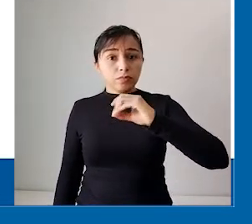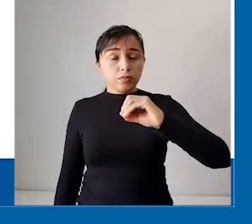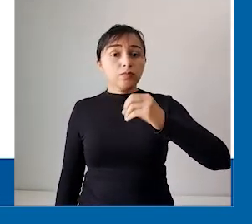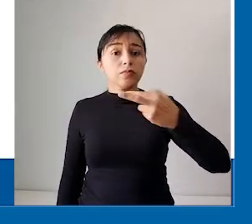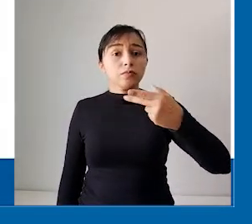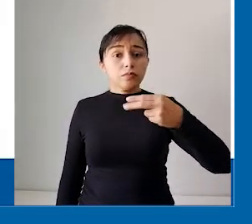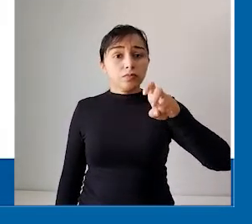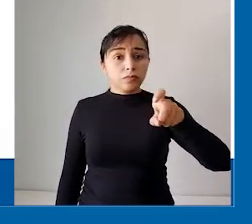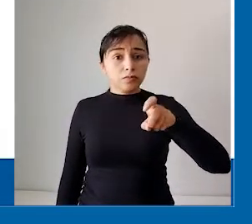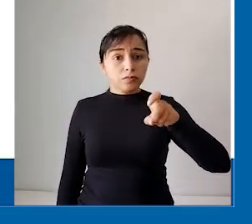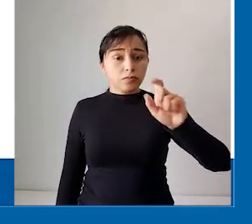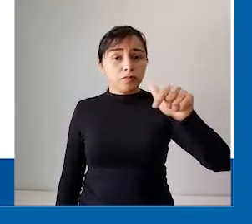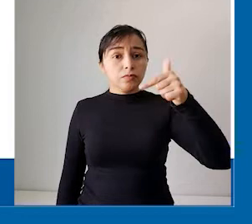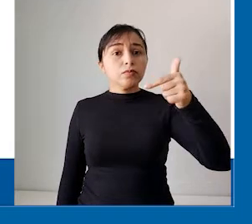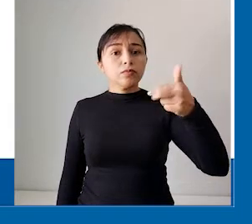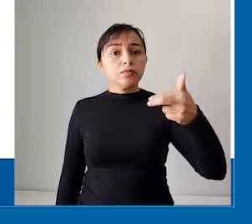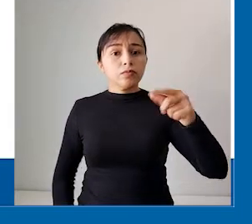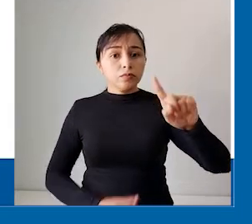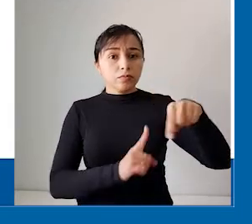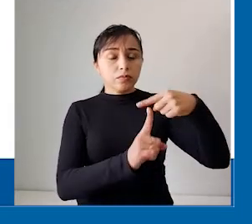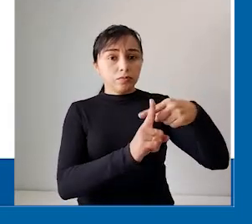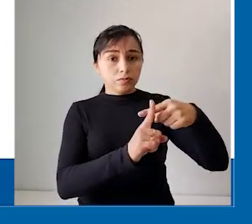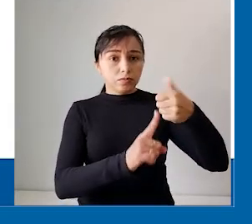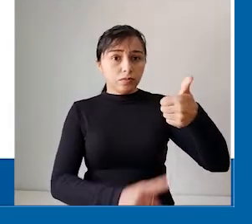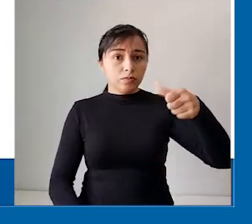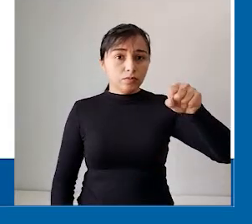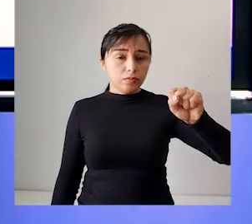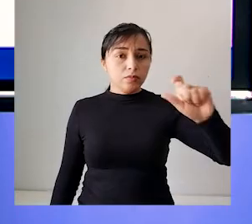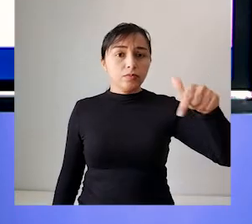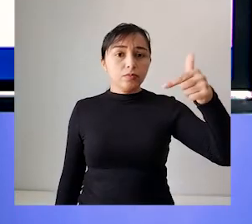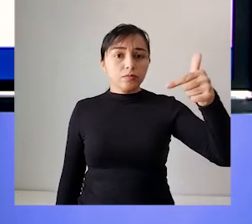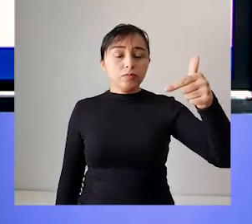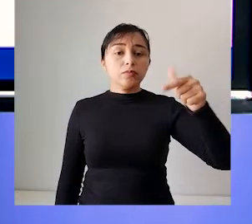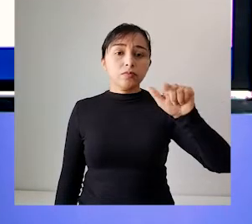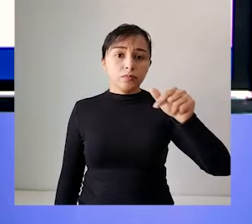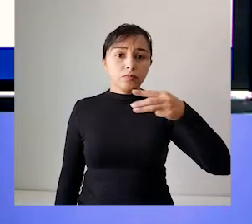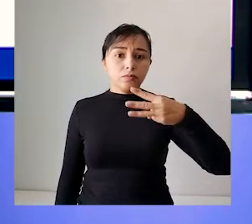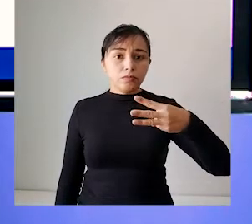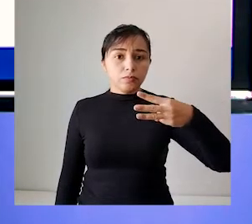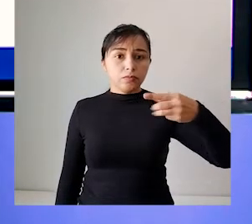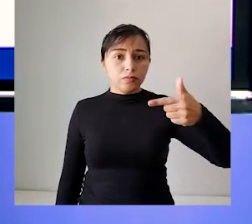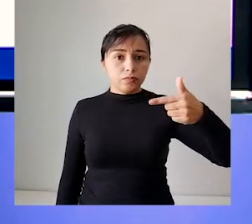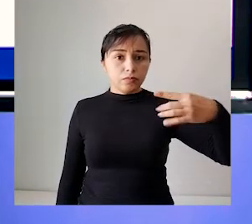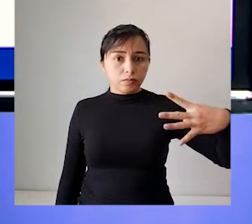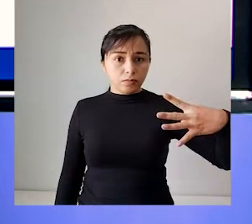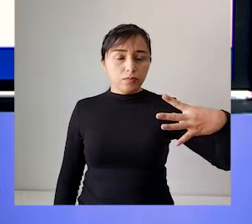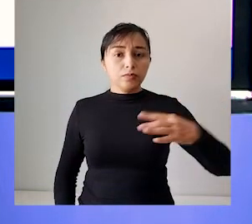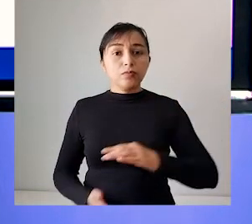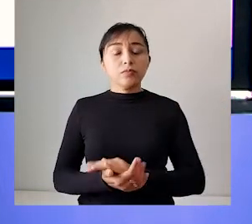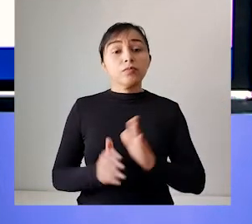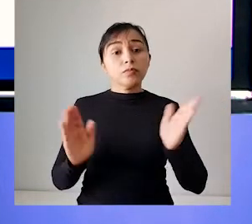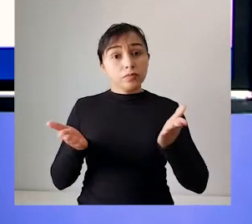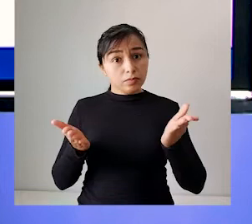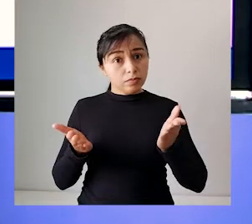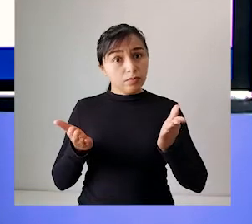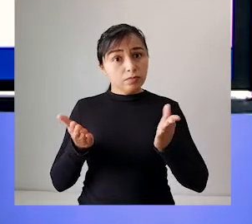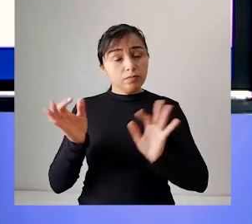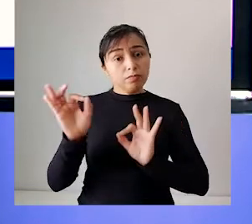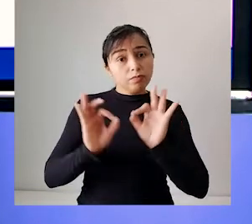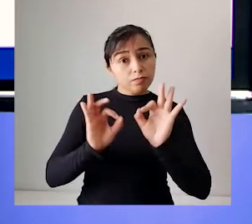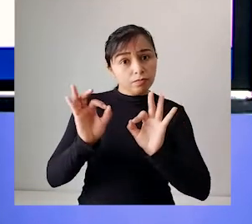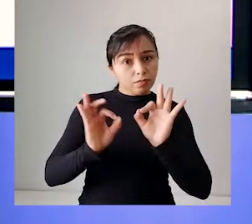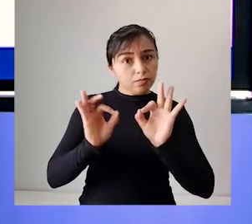quadrado, mais 18 ao quadrado, 324. E o que é que eu vou fazer agora? Eu vou